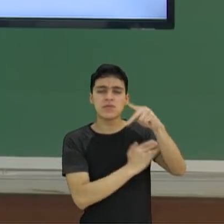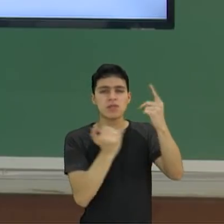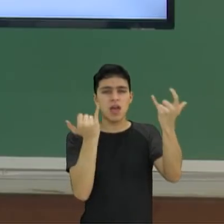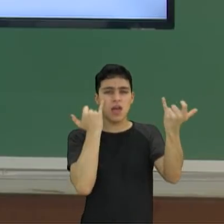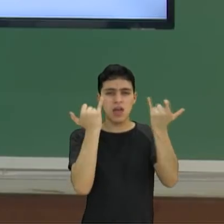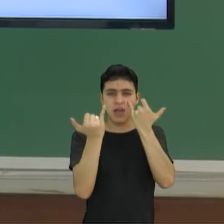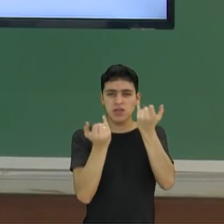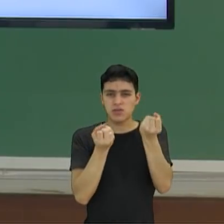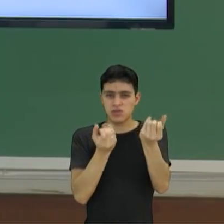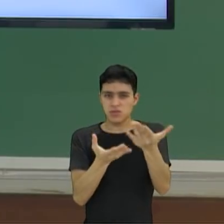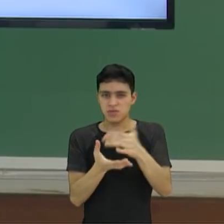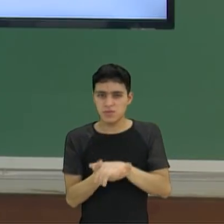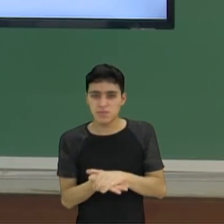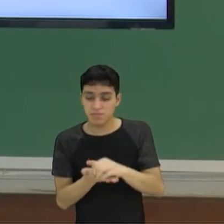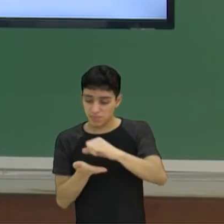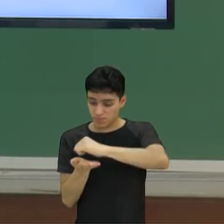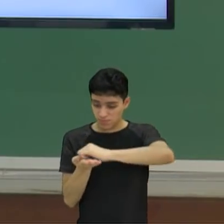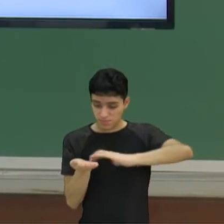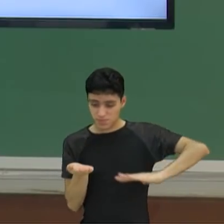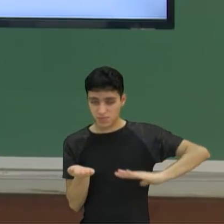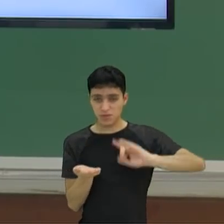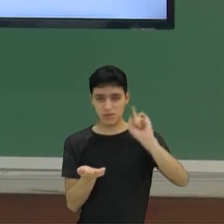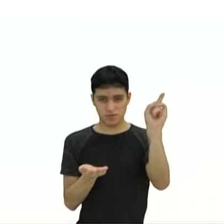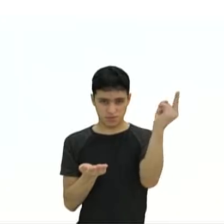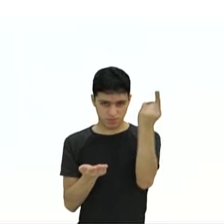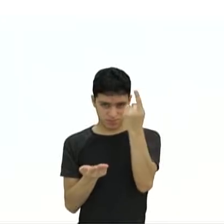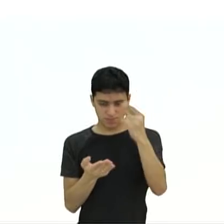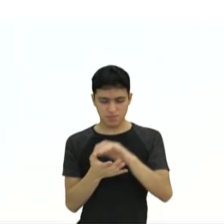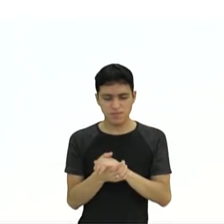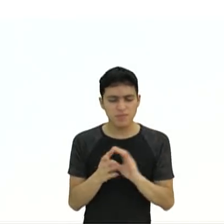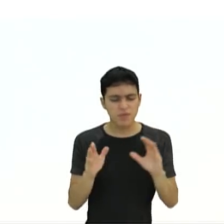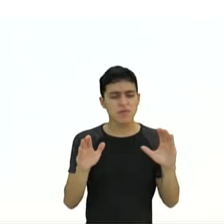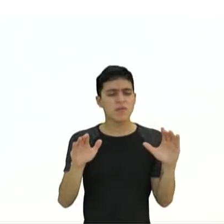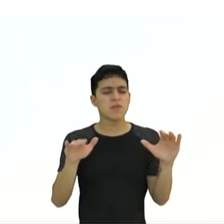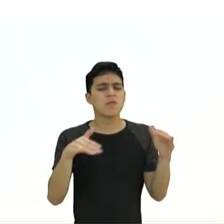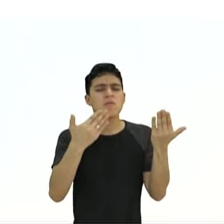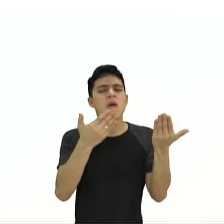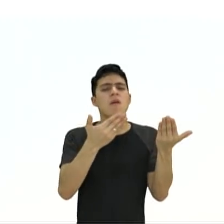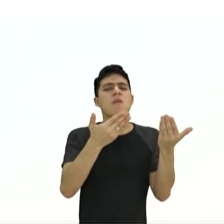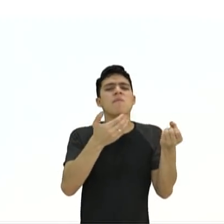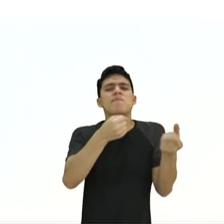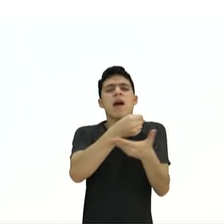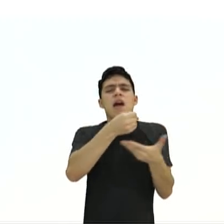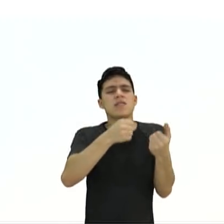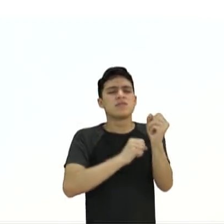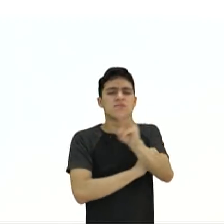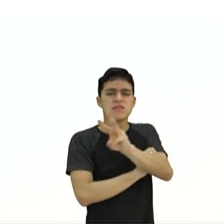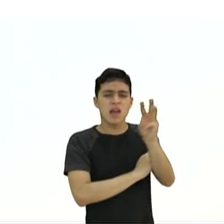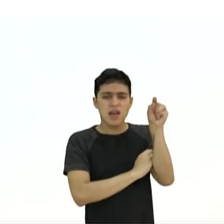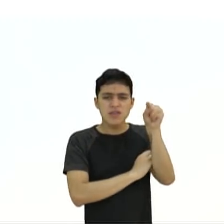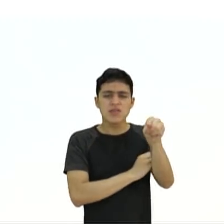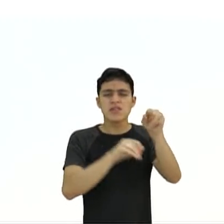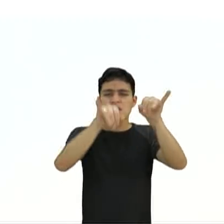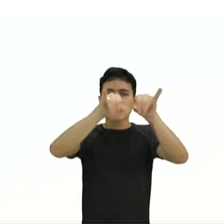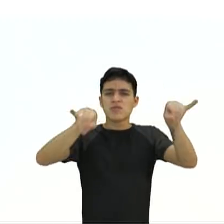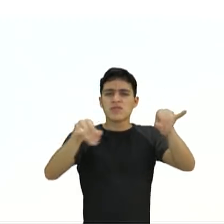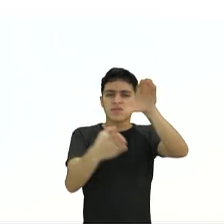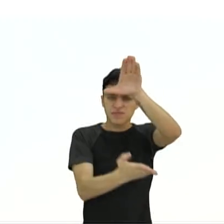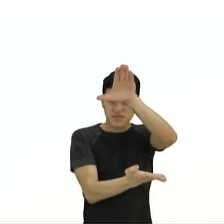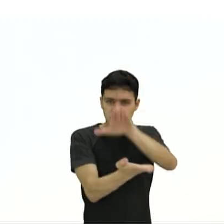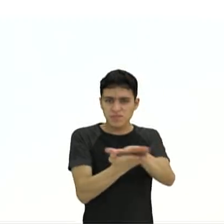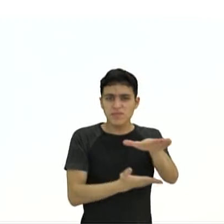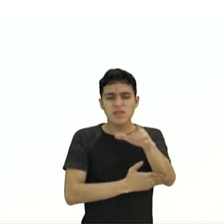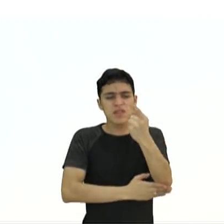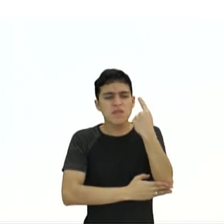Exercício de número 1. Qual é o suporte em que esse texto foi publicado? Apresente algum elemento textual